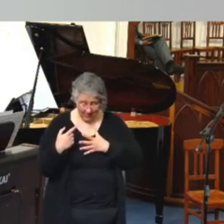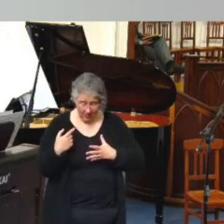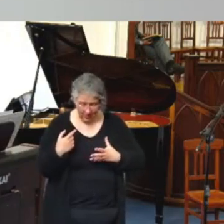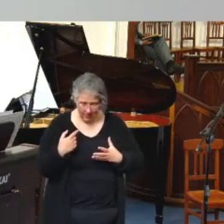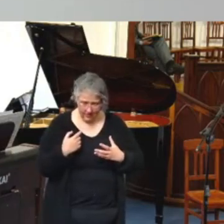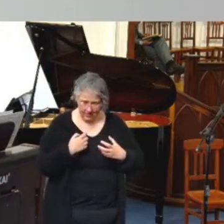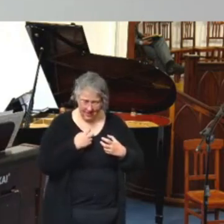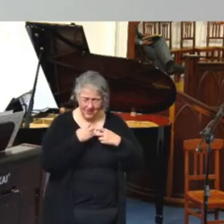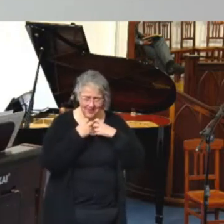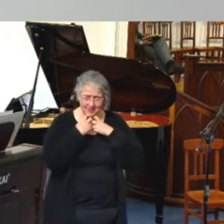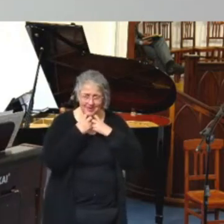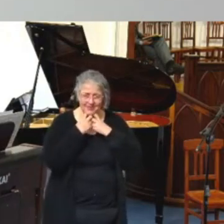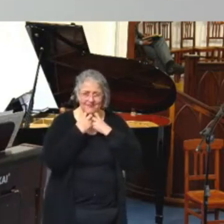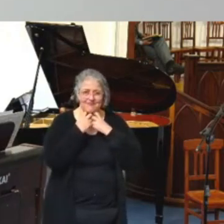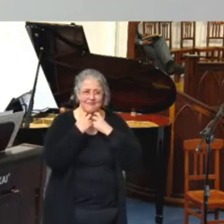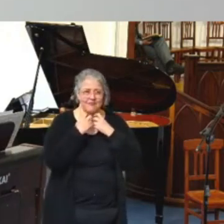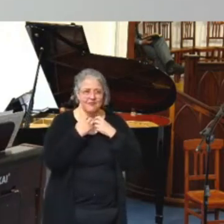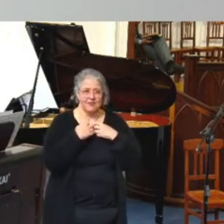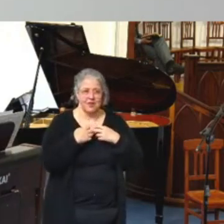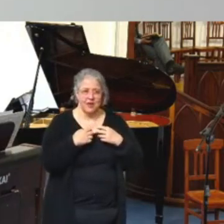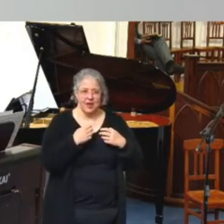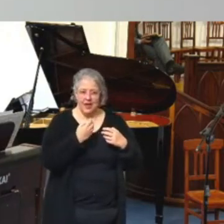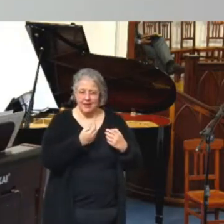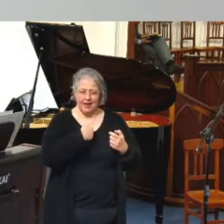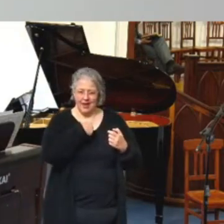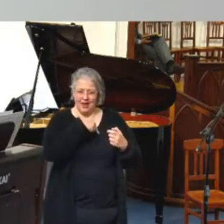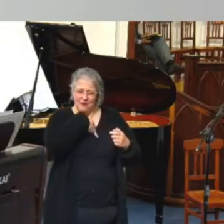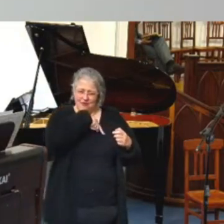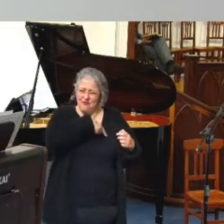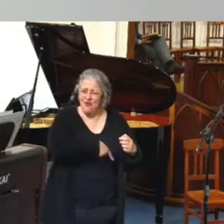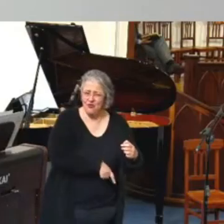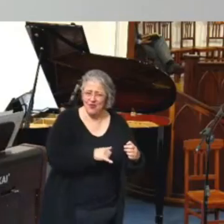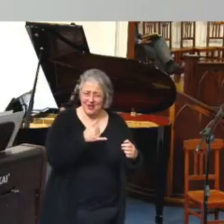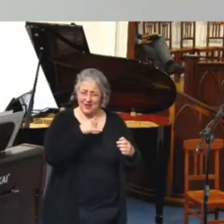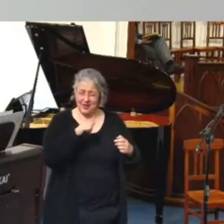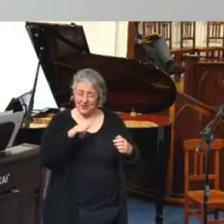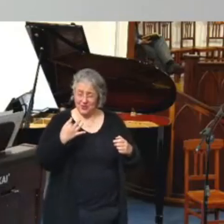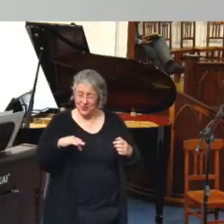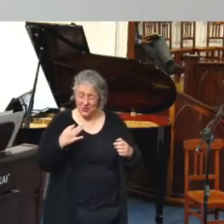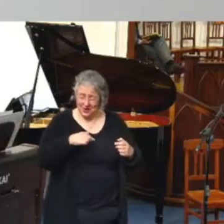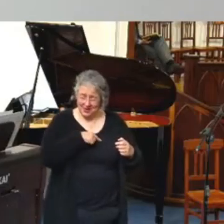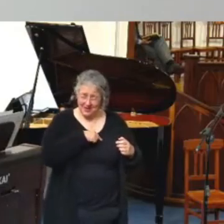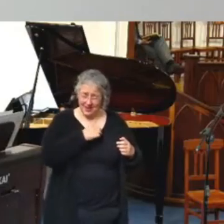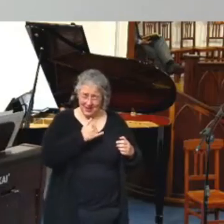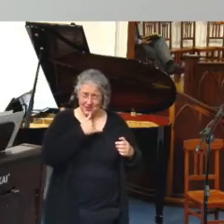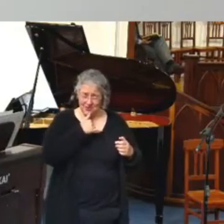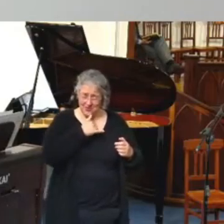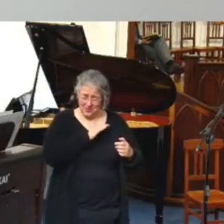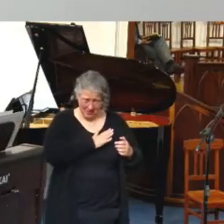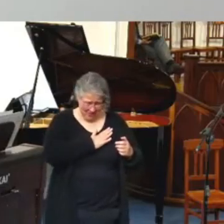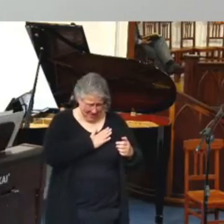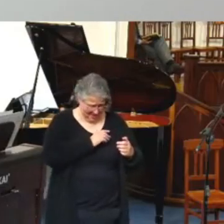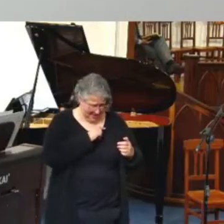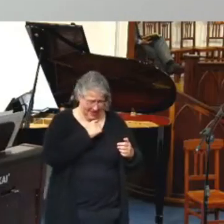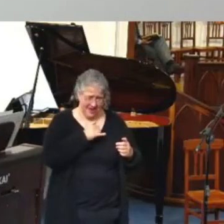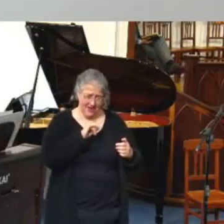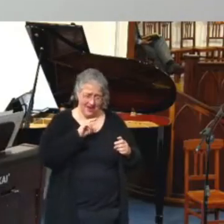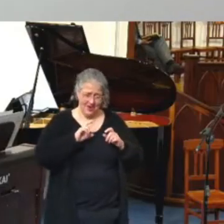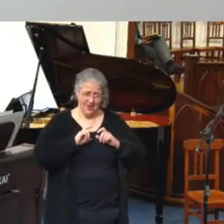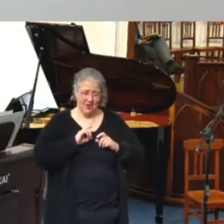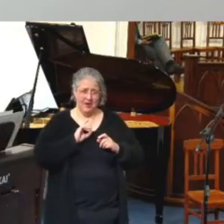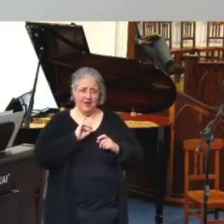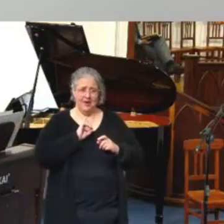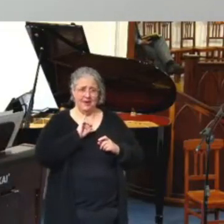interpretada, mas muitas vezes nós não conseguimos, como o choro das crianças, quando elas dizem: eu não consigo parar de